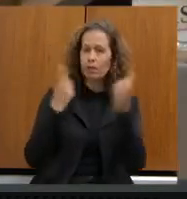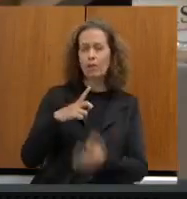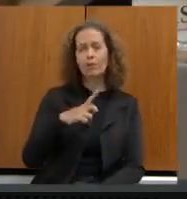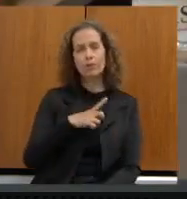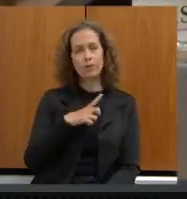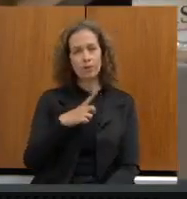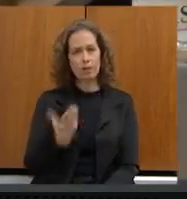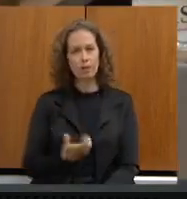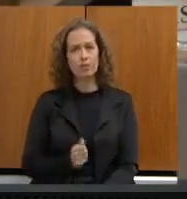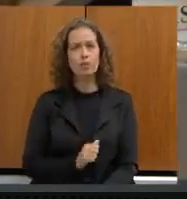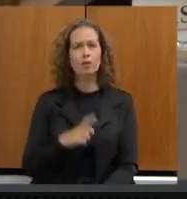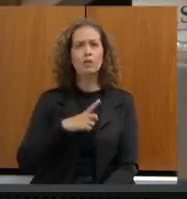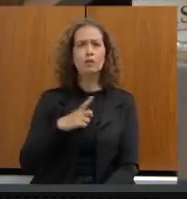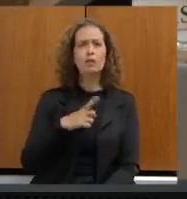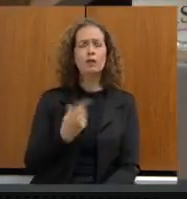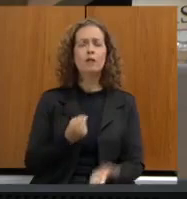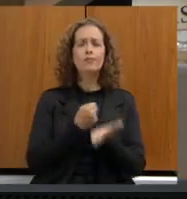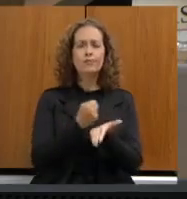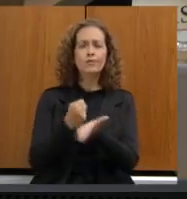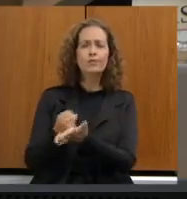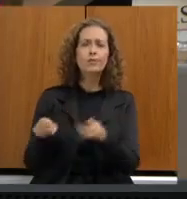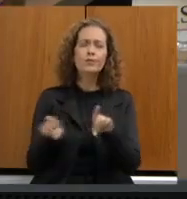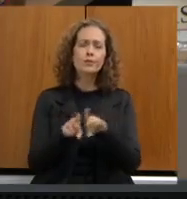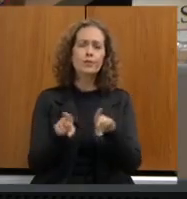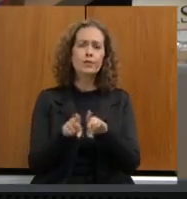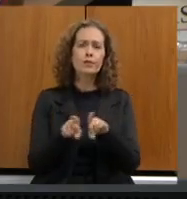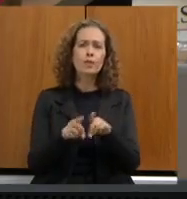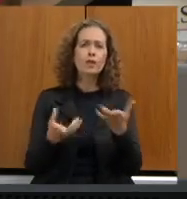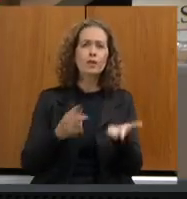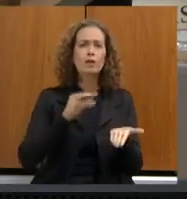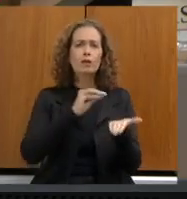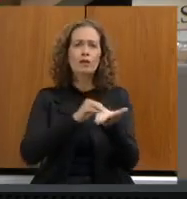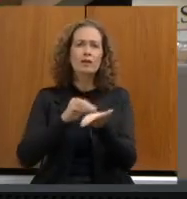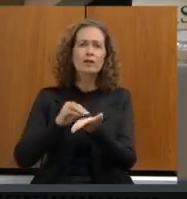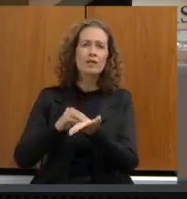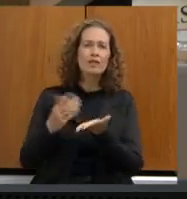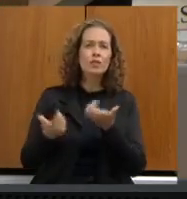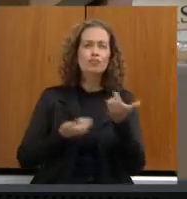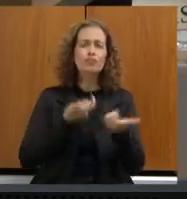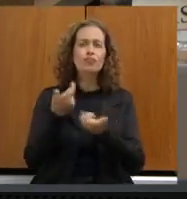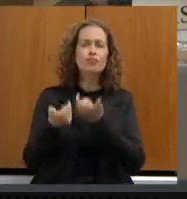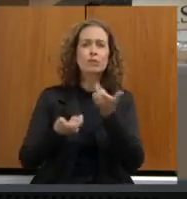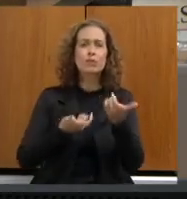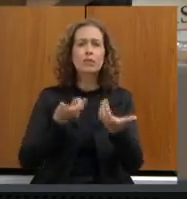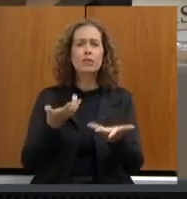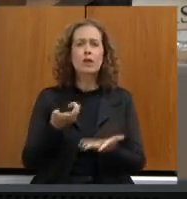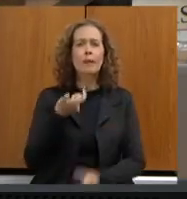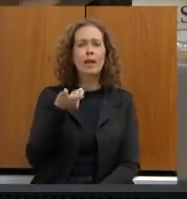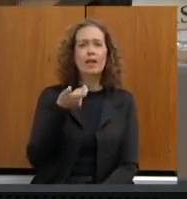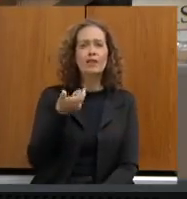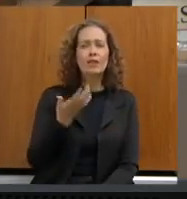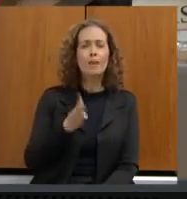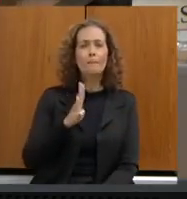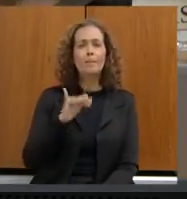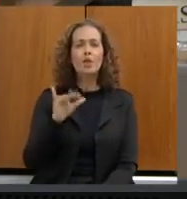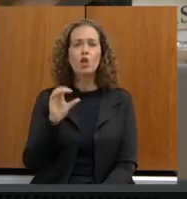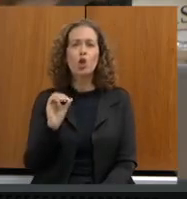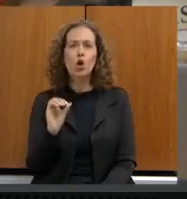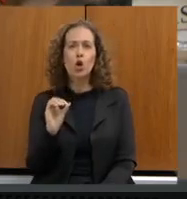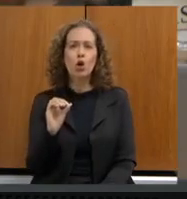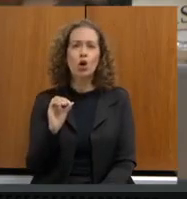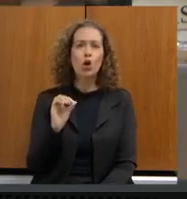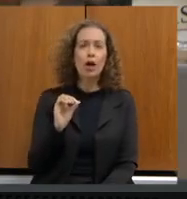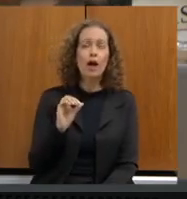nós fizemos o atendimento inclusive tá faltando essa palavra para mim vai Via a manta